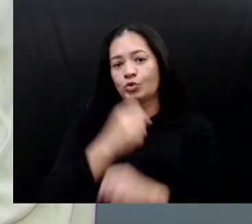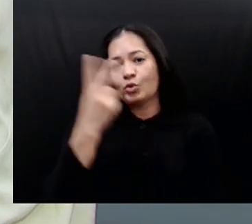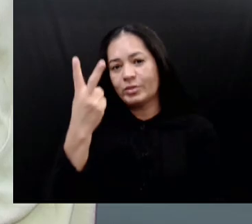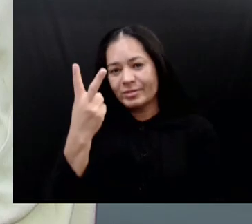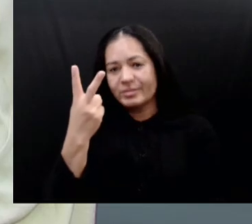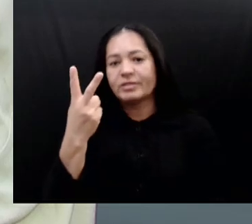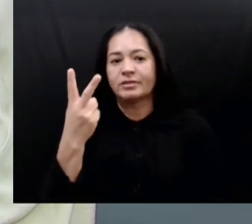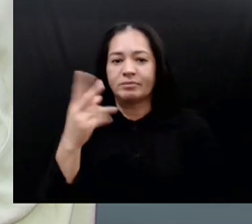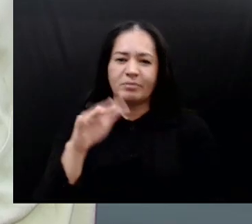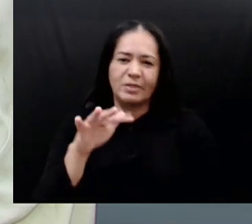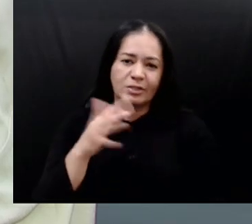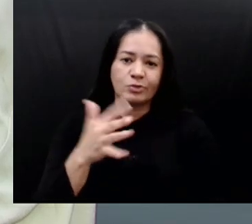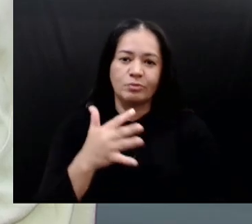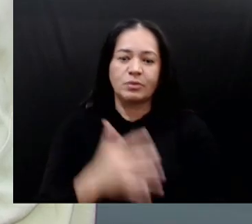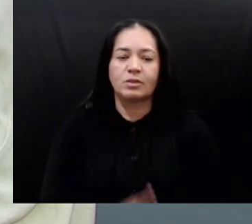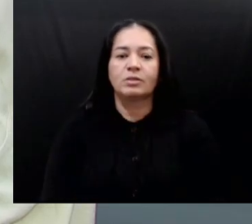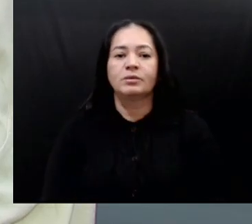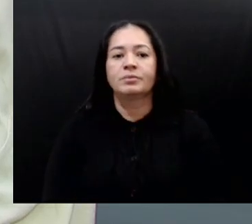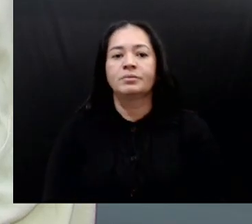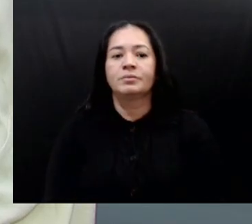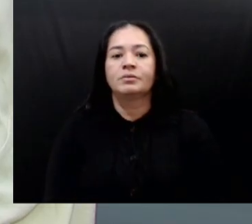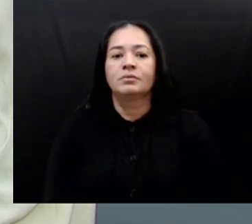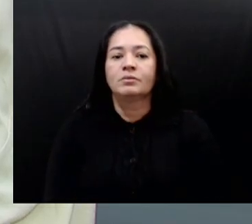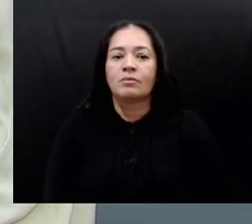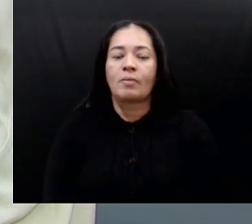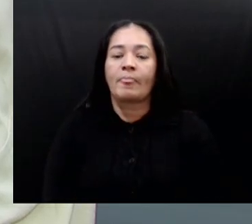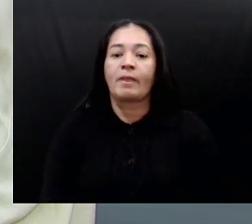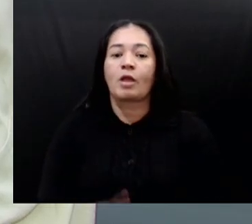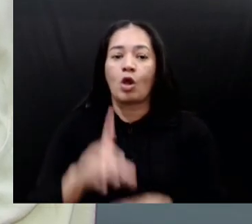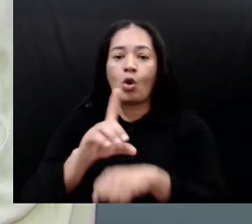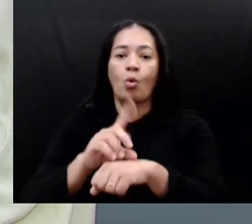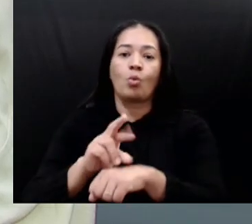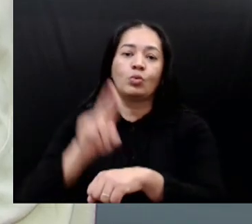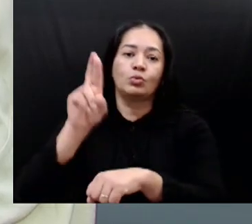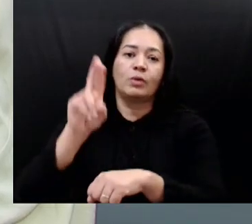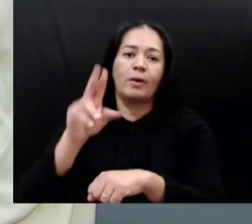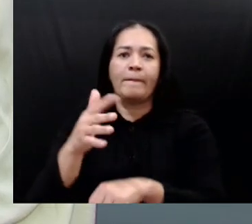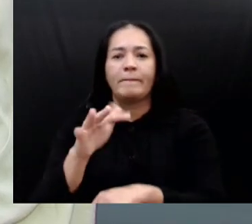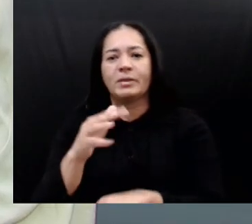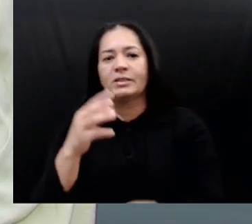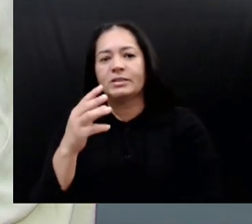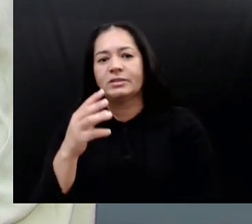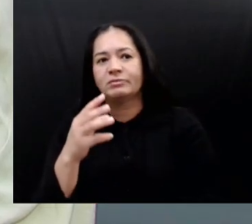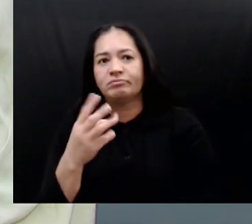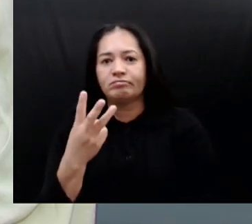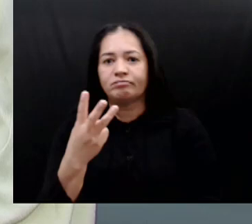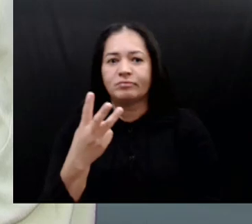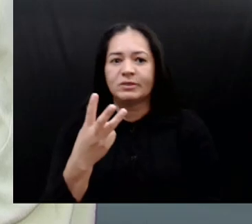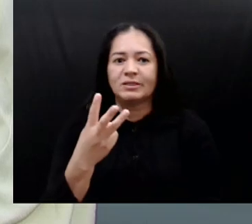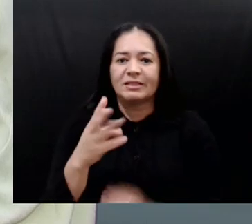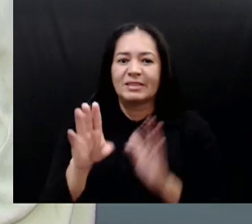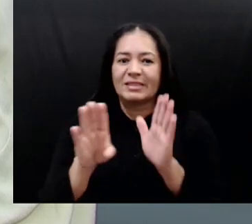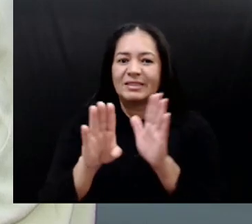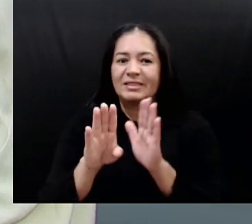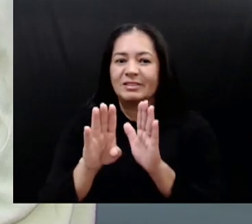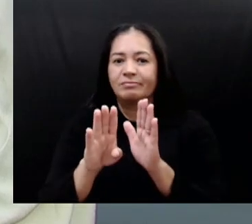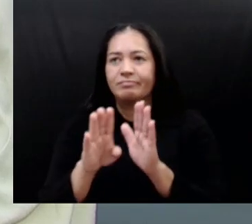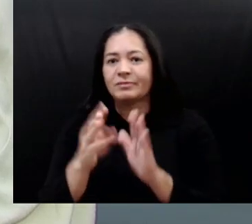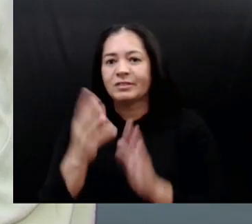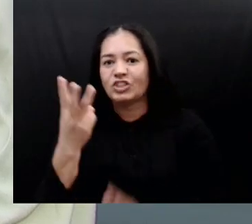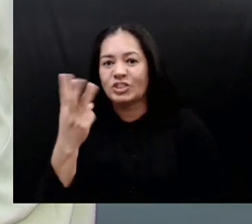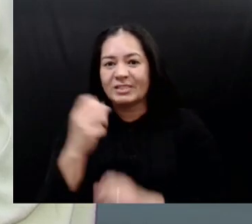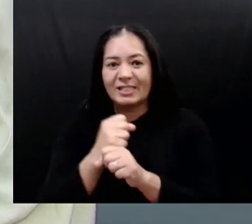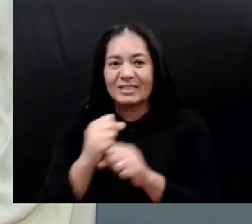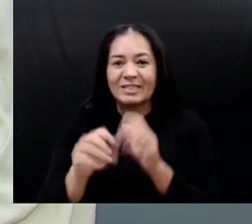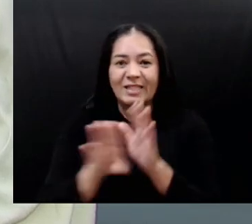para se concluir, né? O doutorado, ele vai variar de 36 meses a 48. Então, varia de 3 anos a 4 anos. É